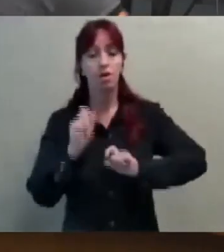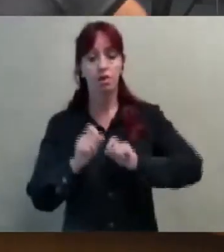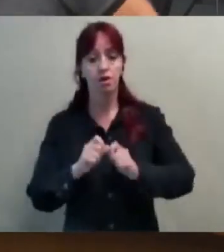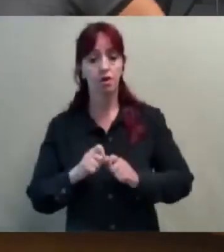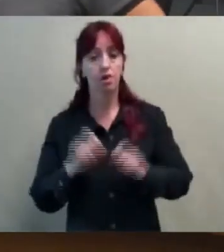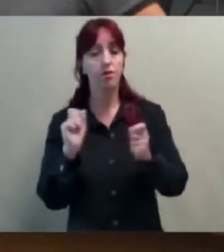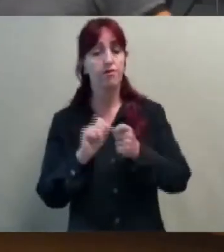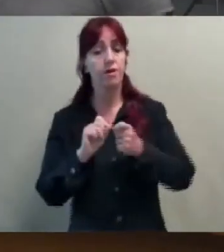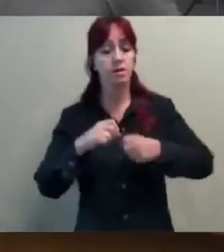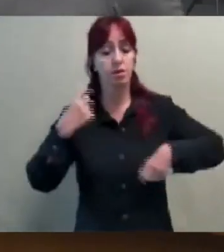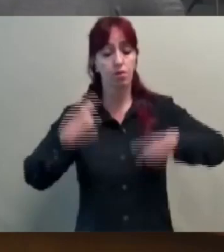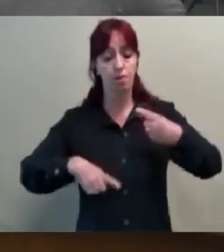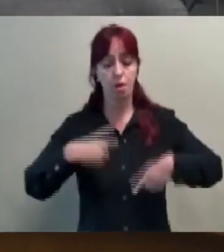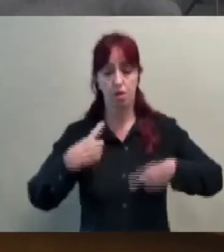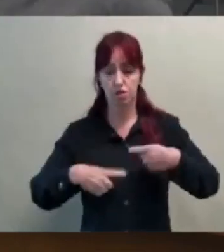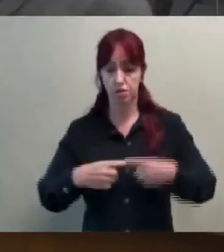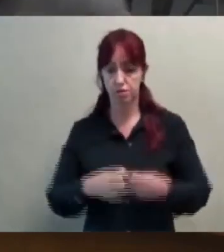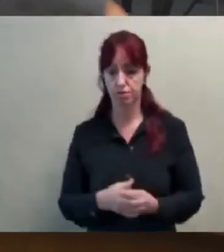política.